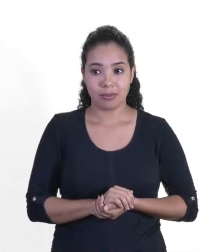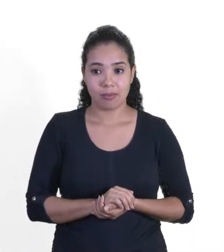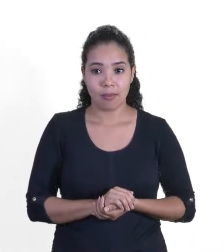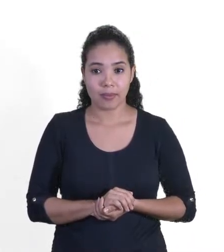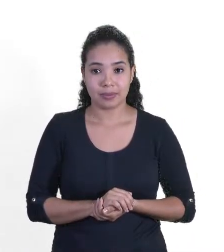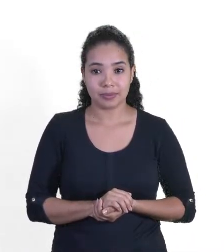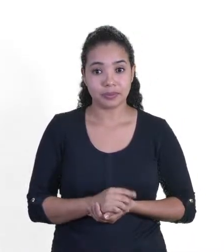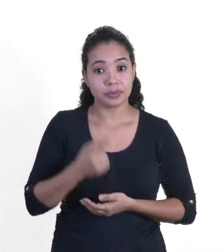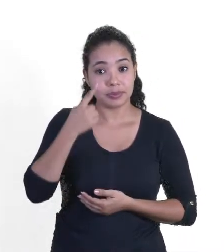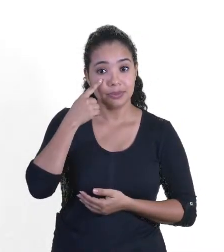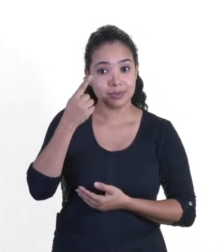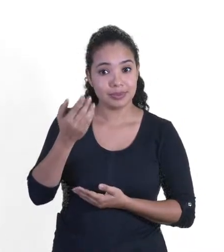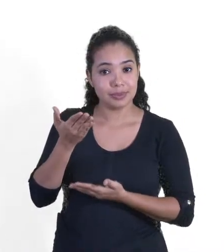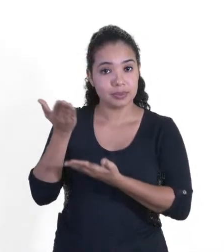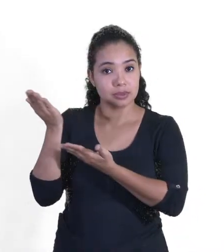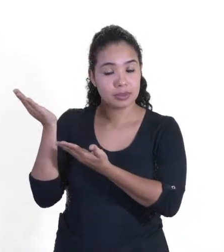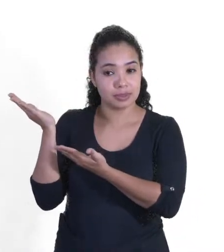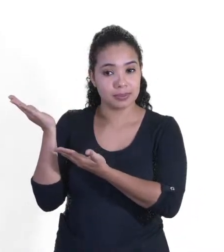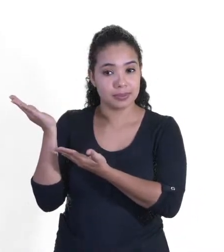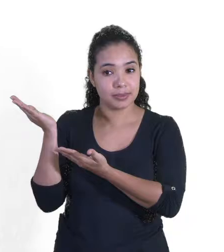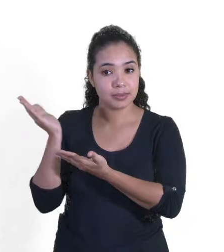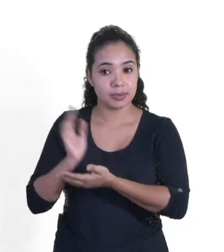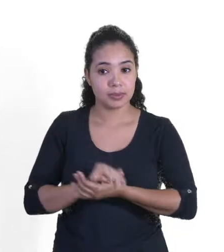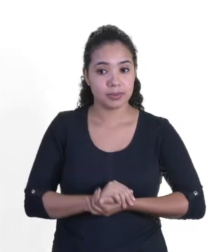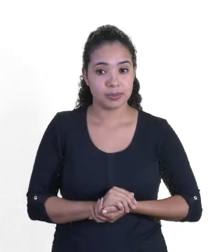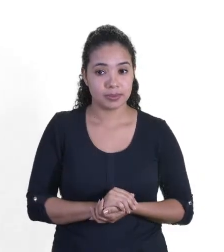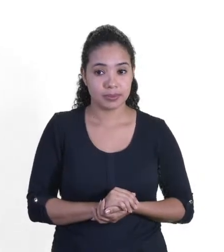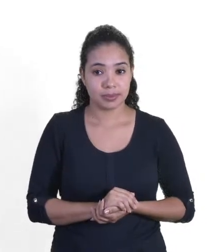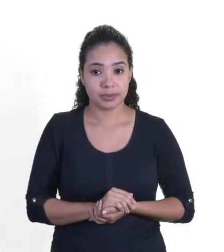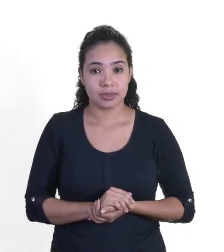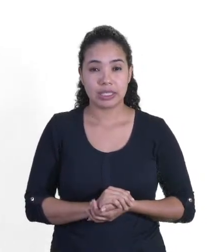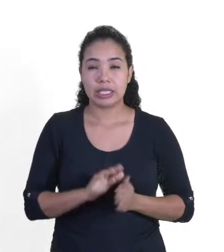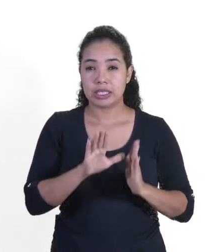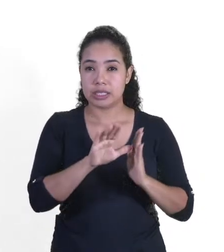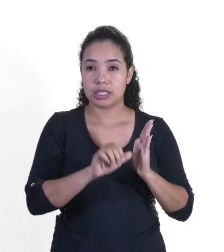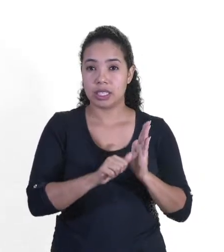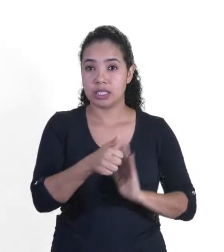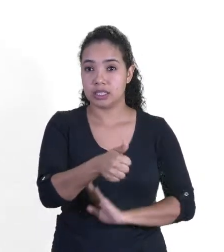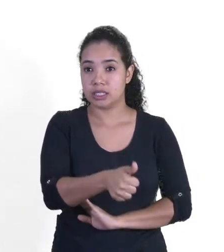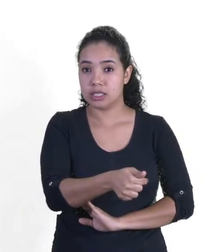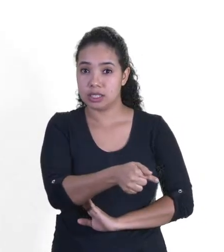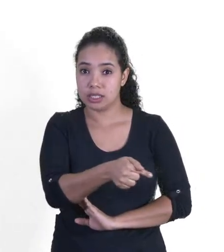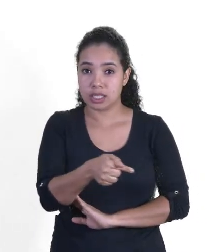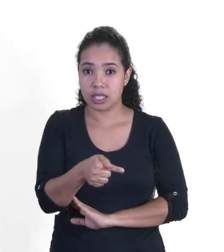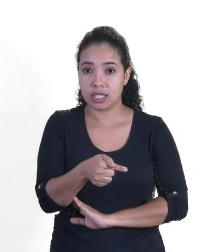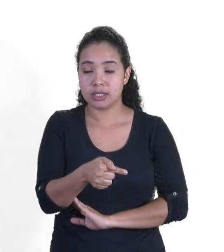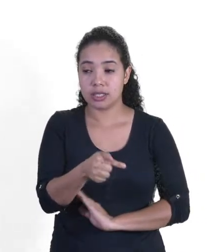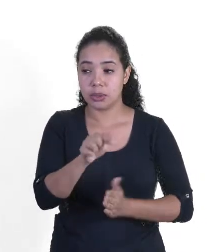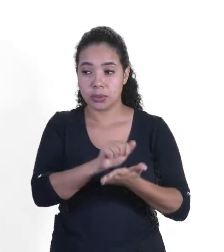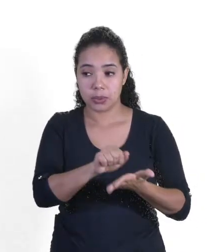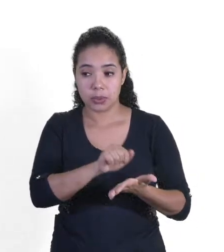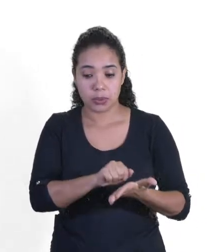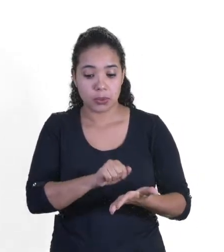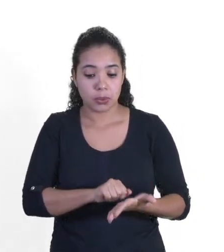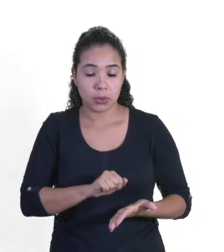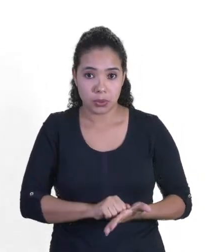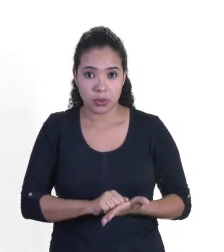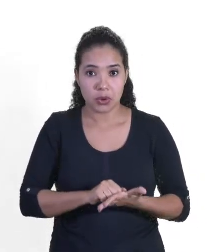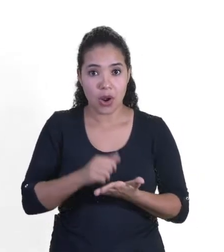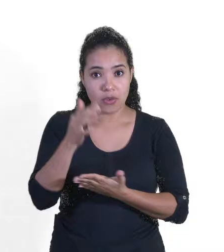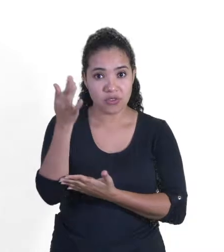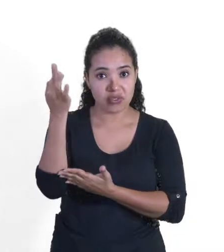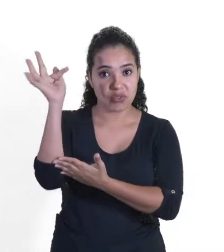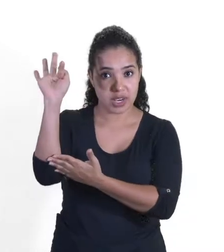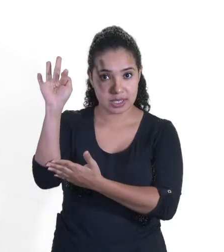Está vendo? A partir do século XVII, um escritor